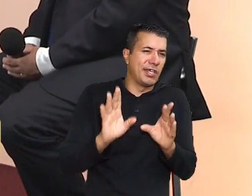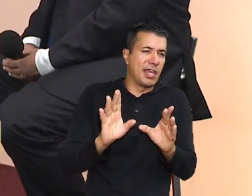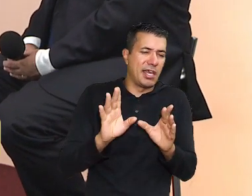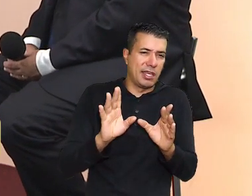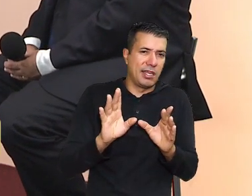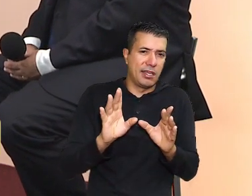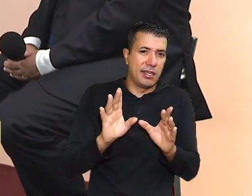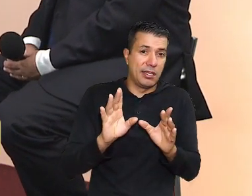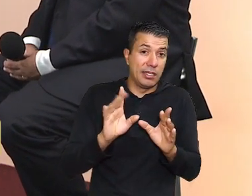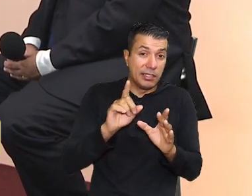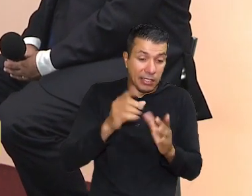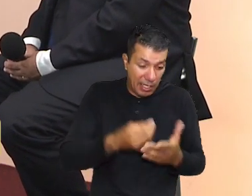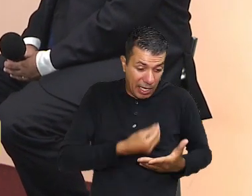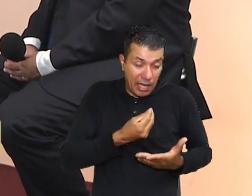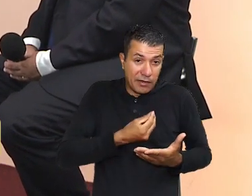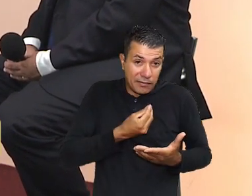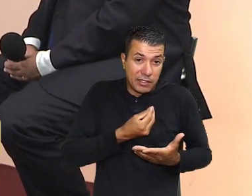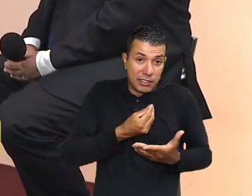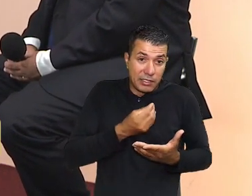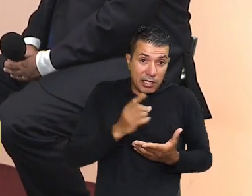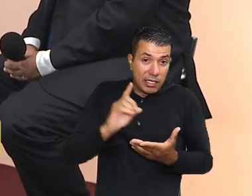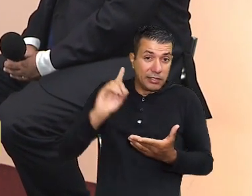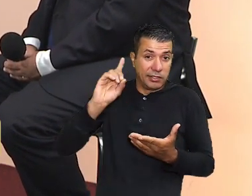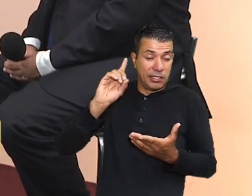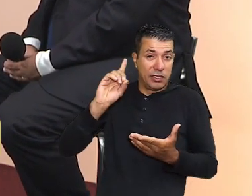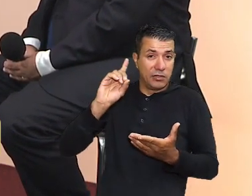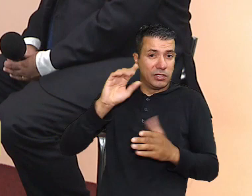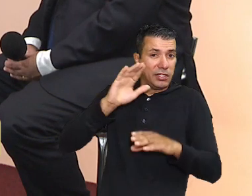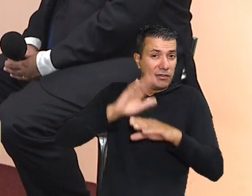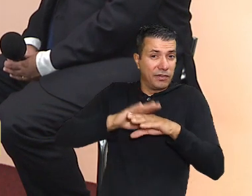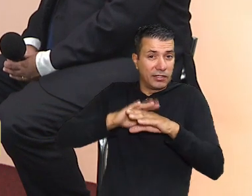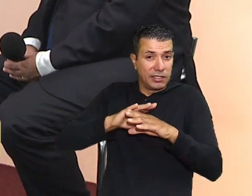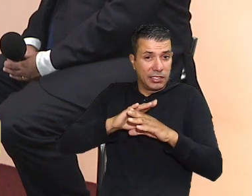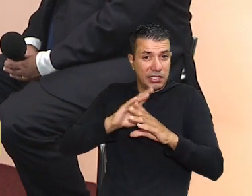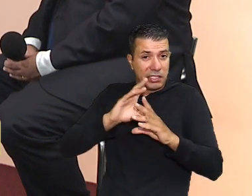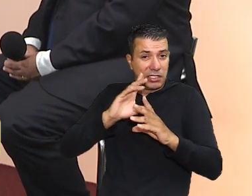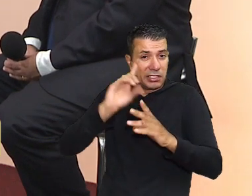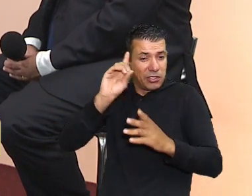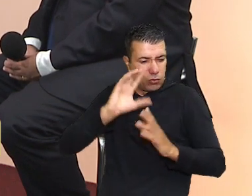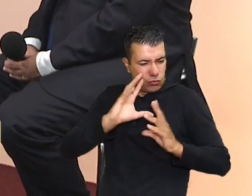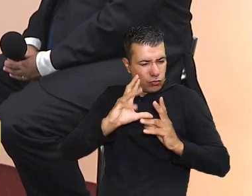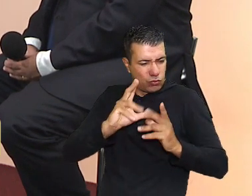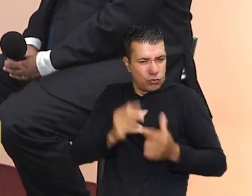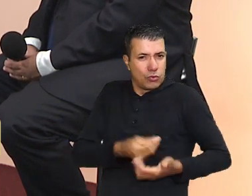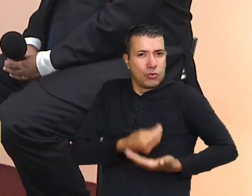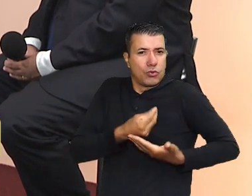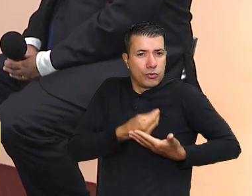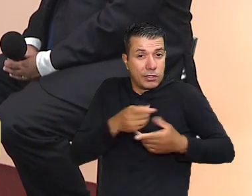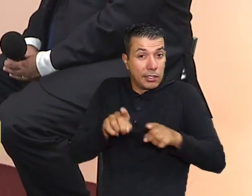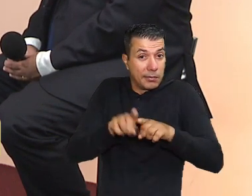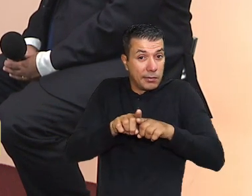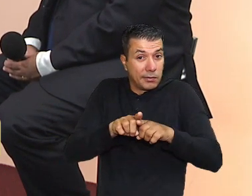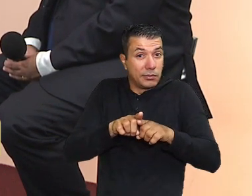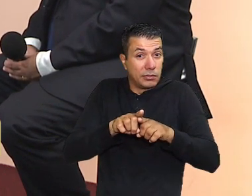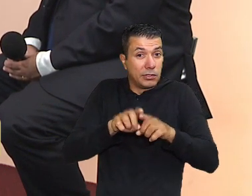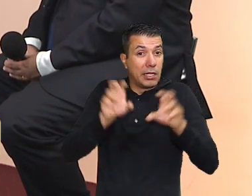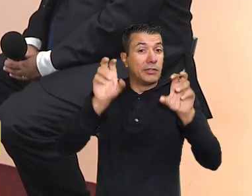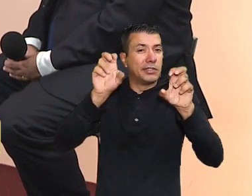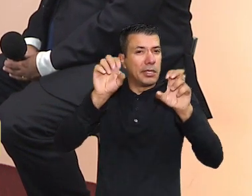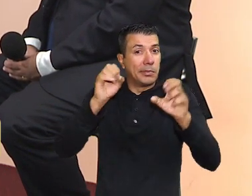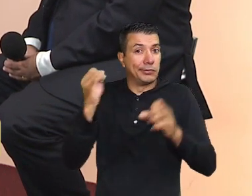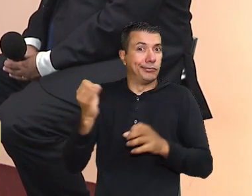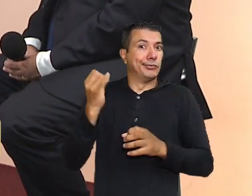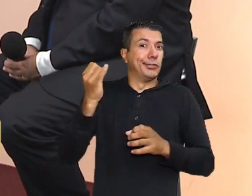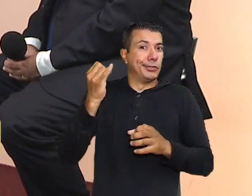o teu caminho ao Senhor, confia nele e o mais ele fará. Nos próximos temas que nós vamos estudar, mais outros assuntos importantes